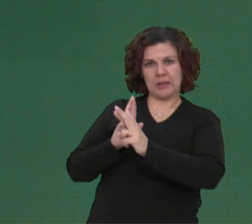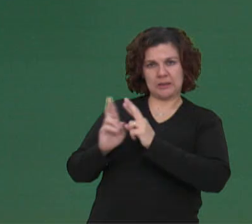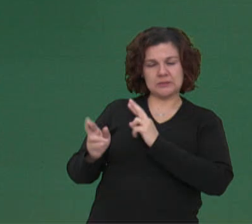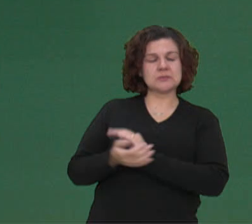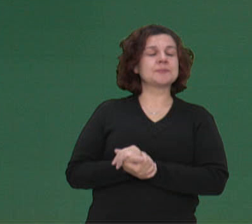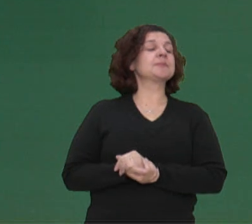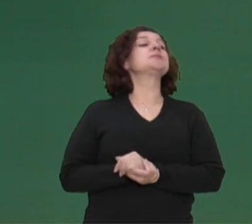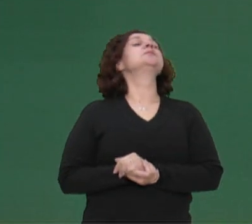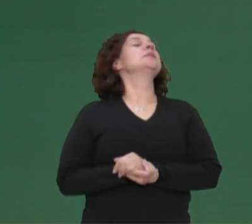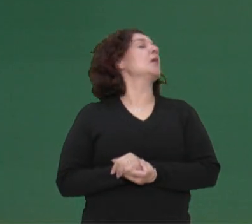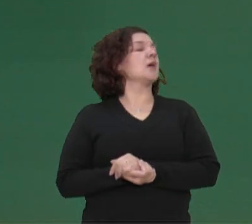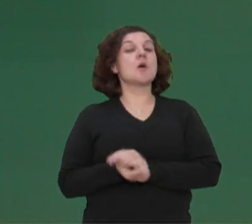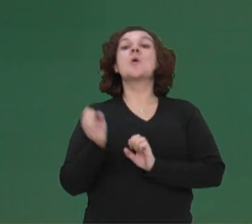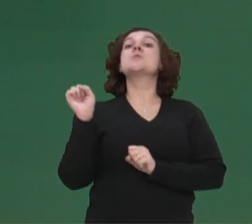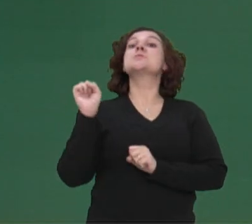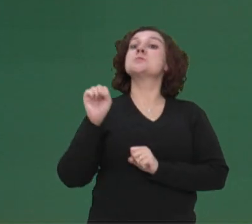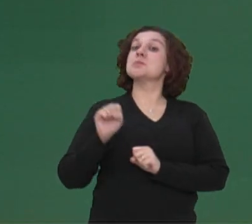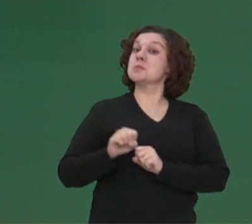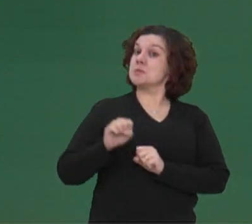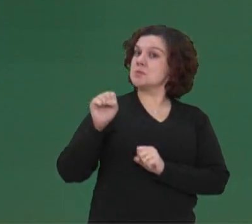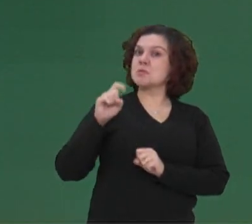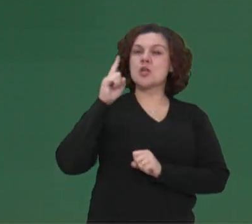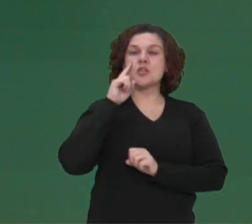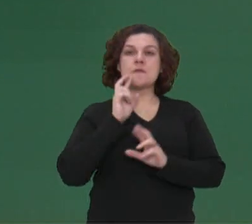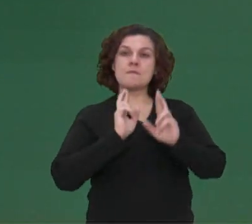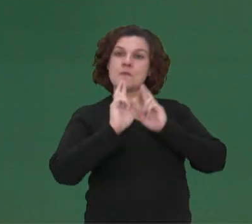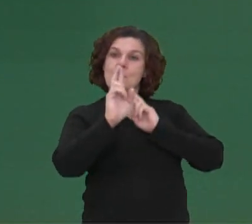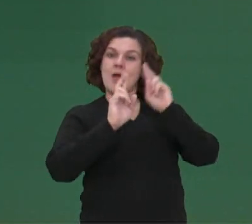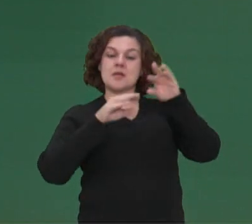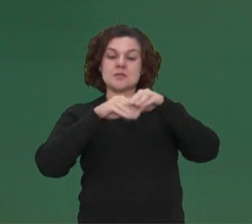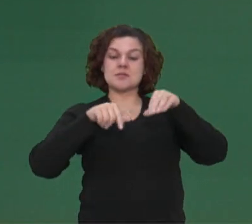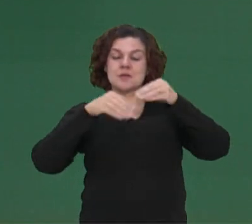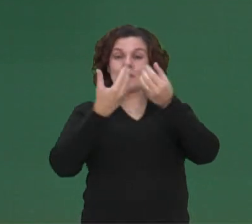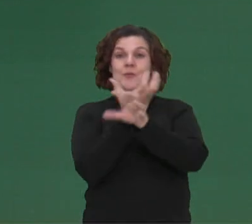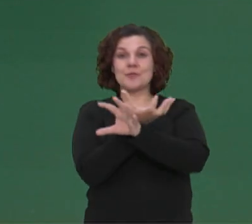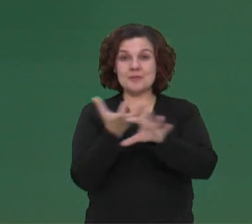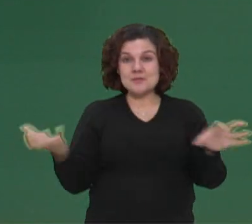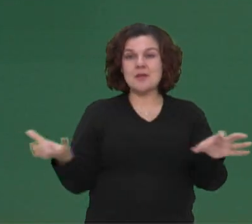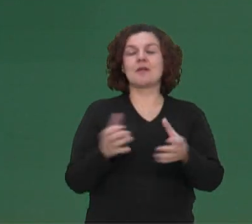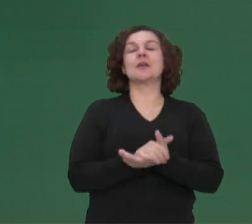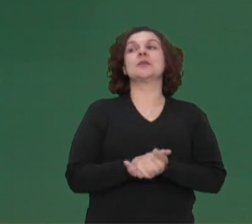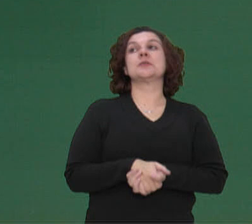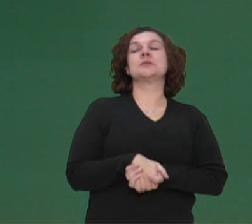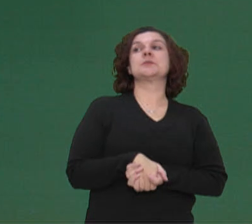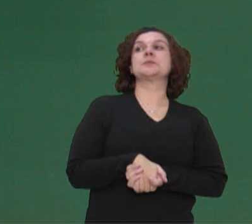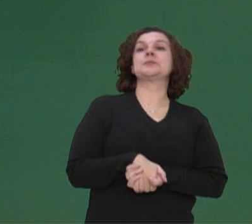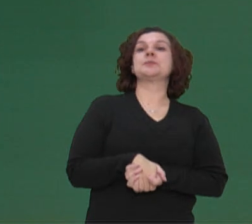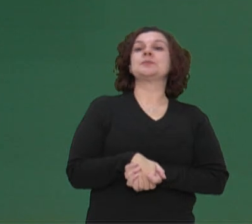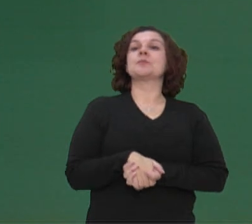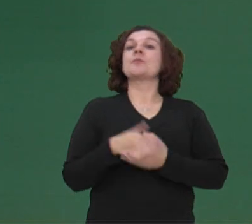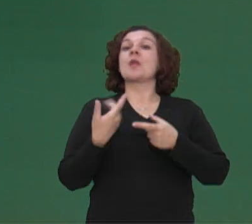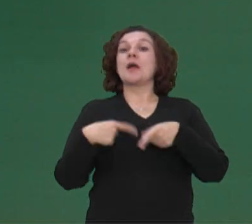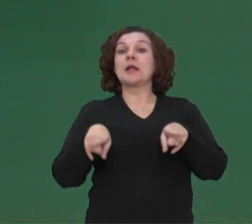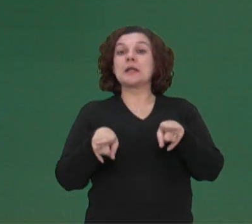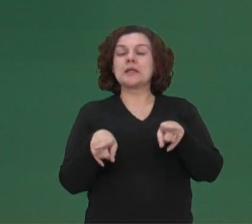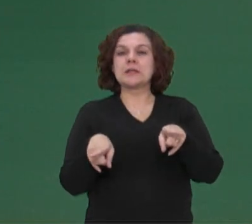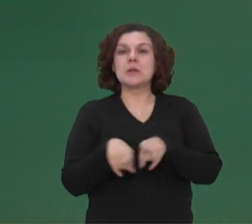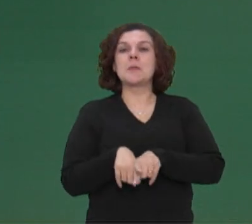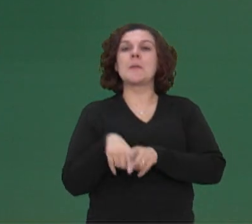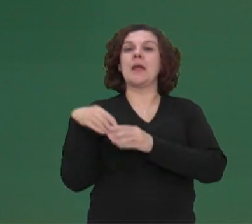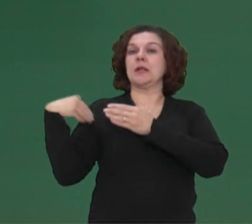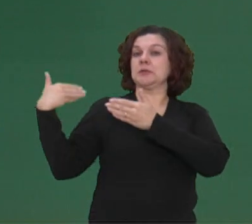possui. Nós vimos a relação do deserto, da formação, né, dos aspectos aí geológicos